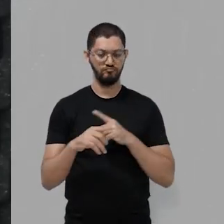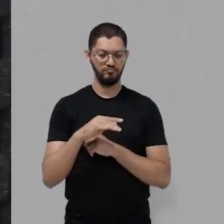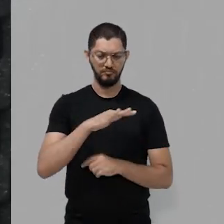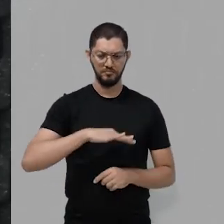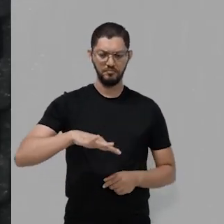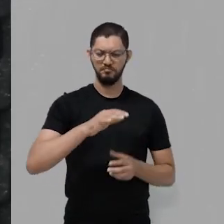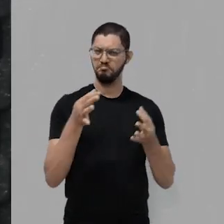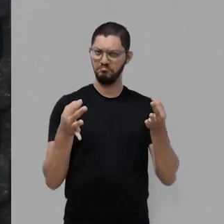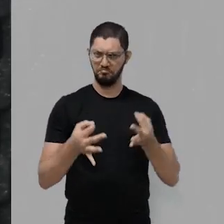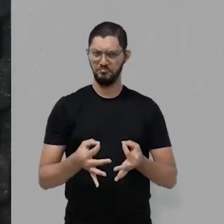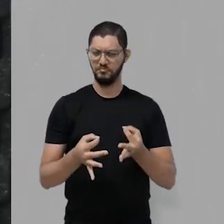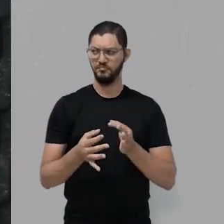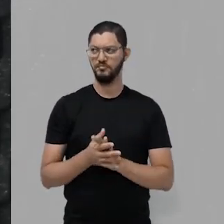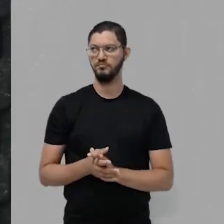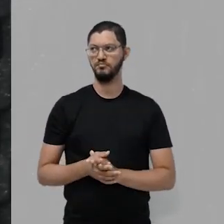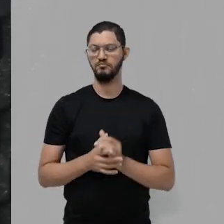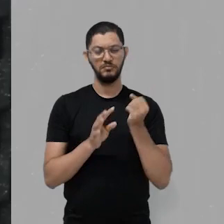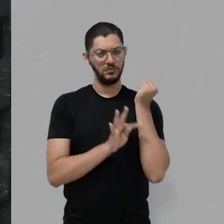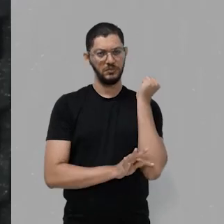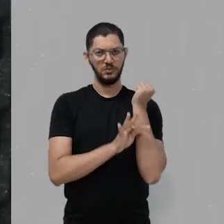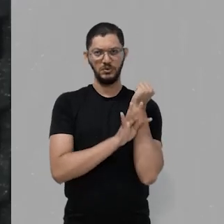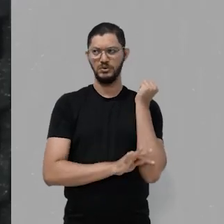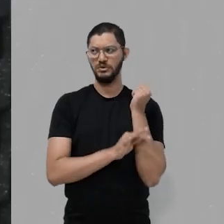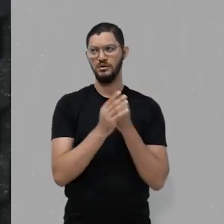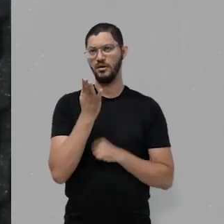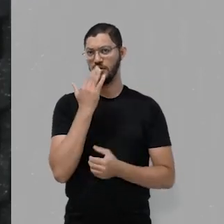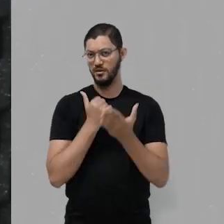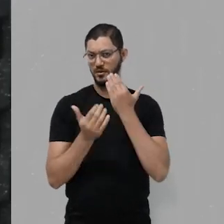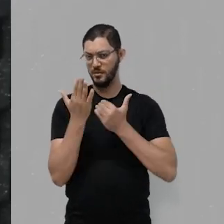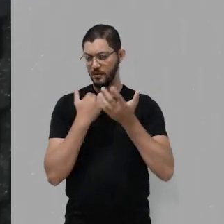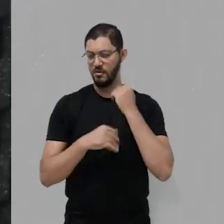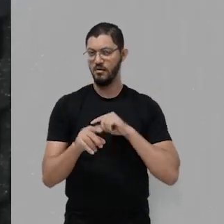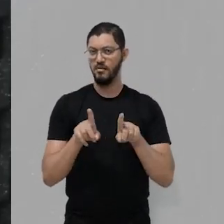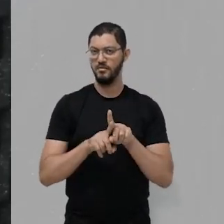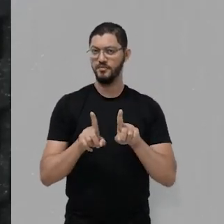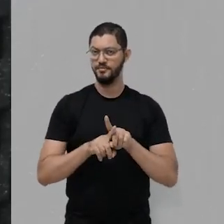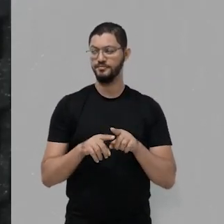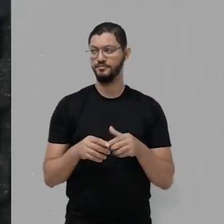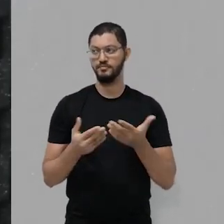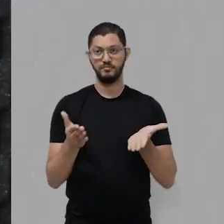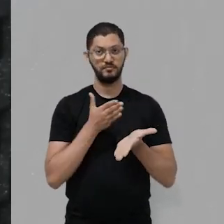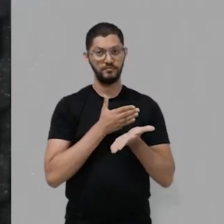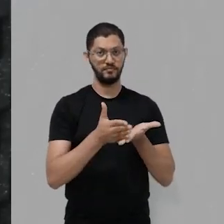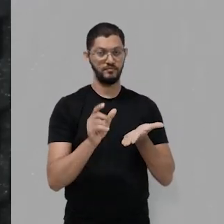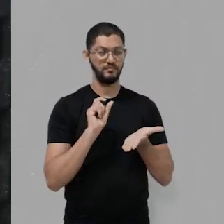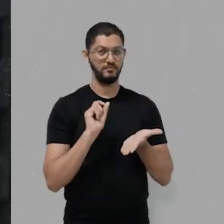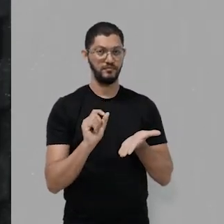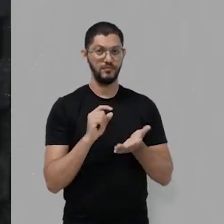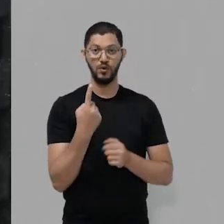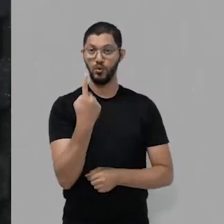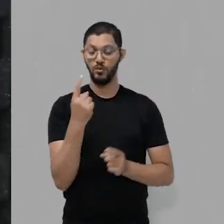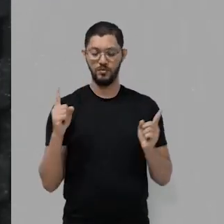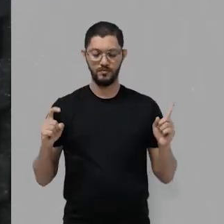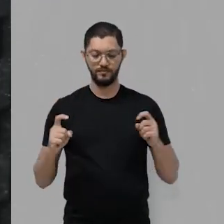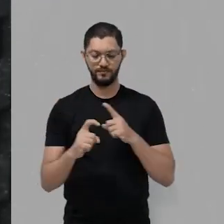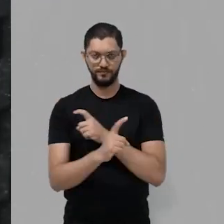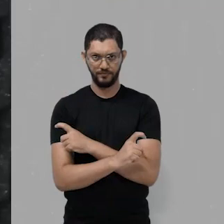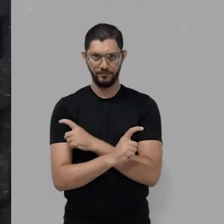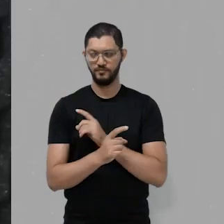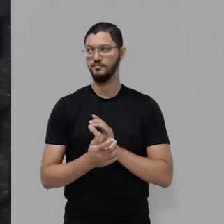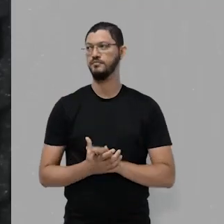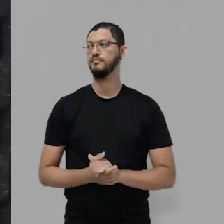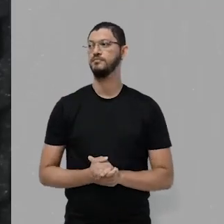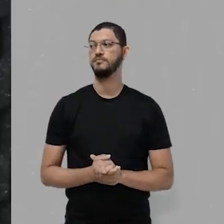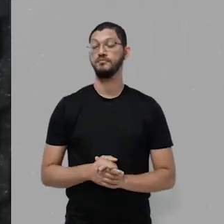condições perfeitas, né? De temperatura, tem muito alimento disponível. Então, inicialmente uma bactéria